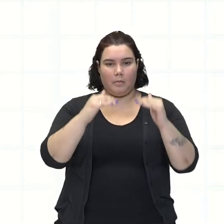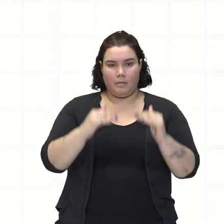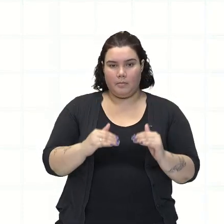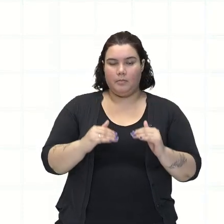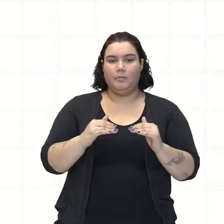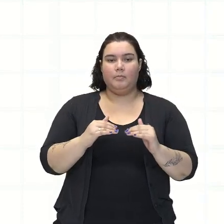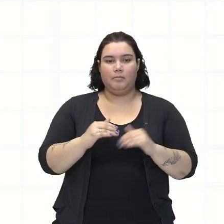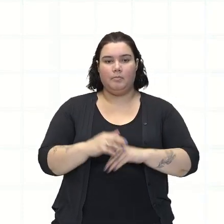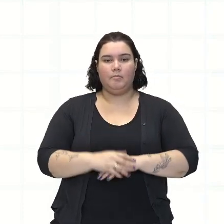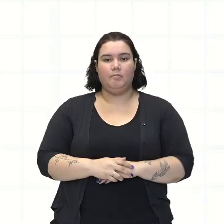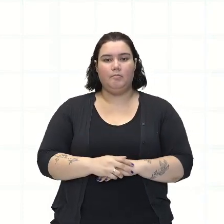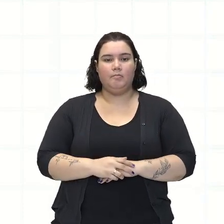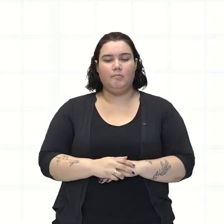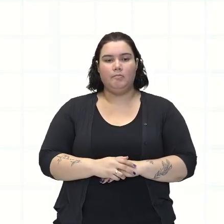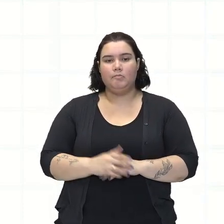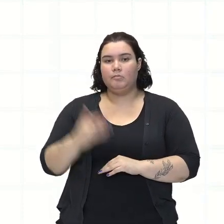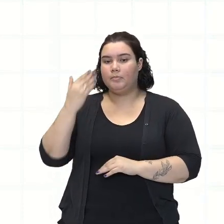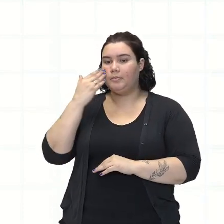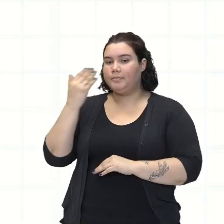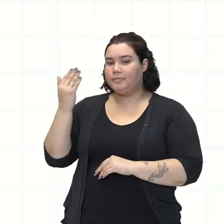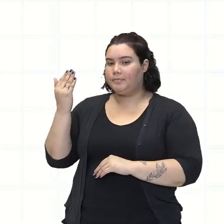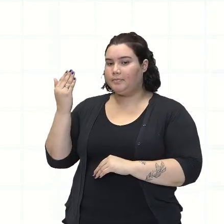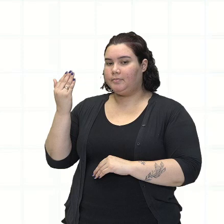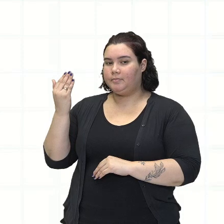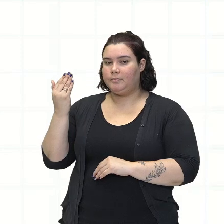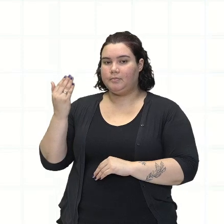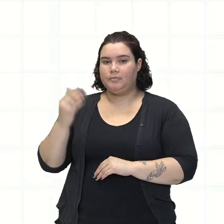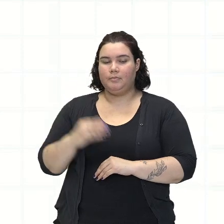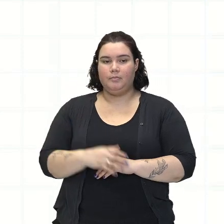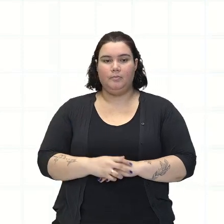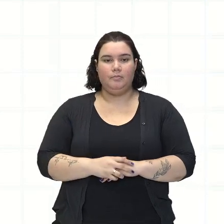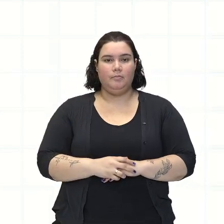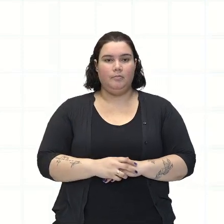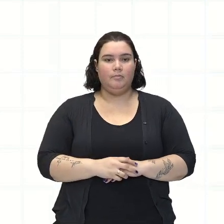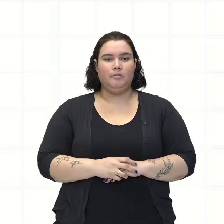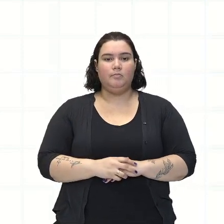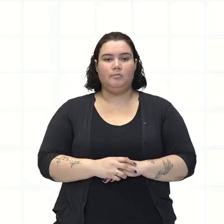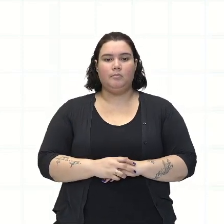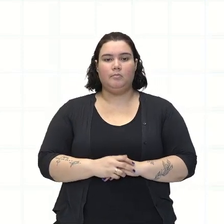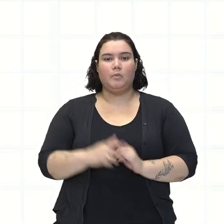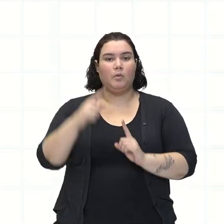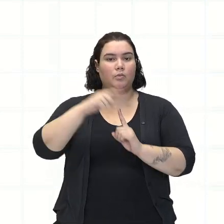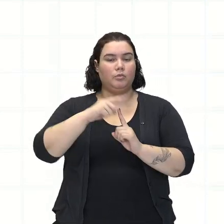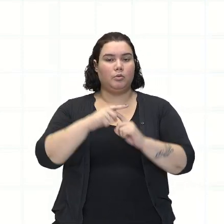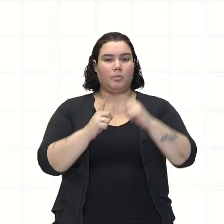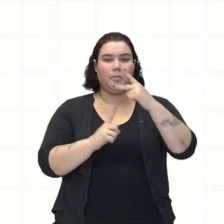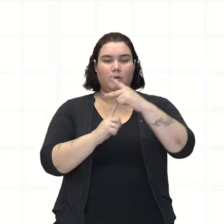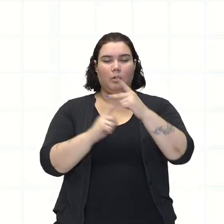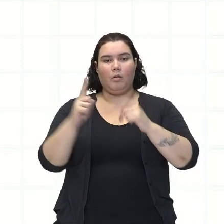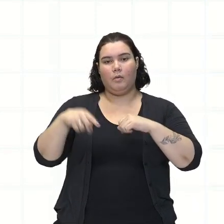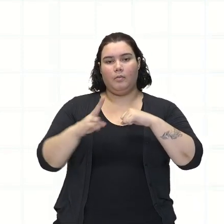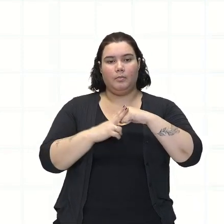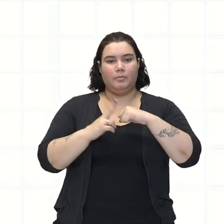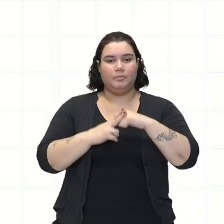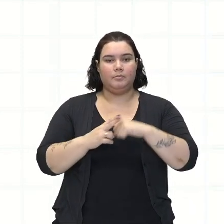ferramenta de inteligência artificial. Predicado, facilita a automação de processos industriais. E o tipo de predicado é o tipo